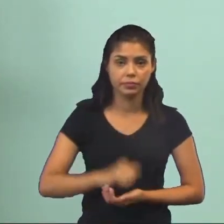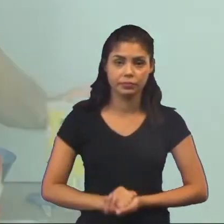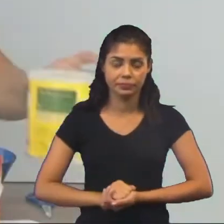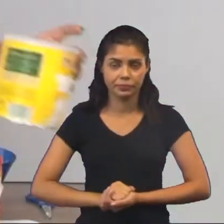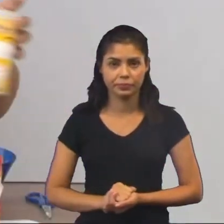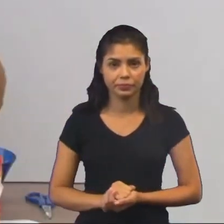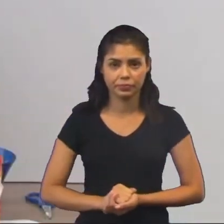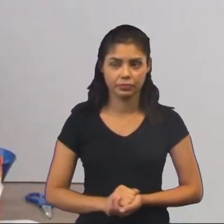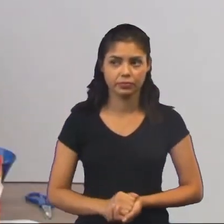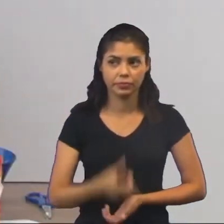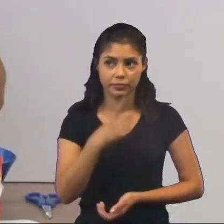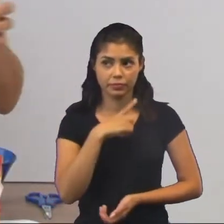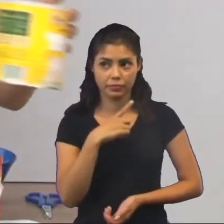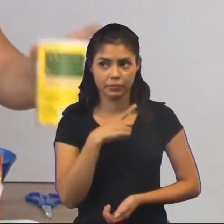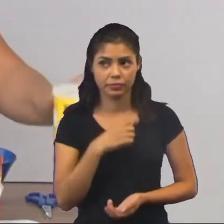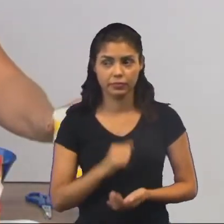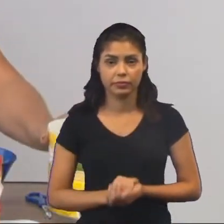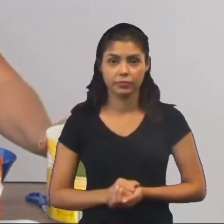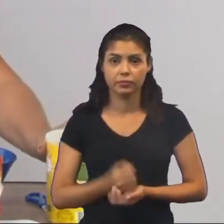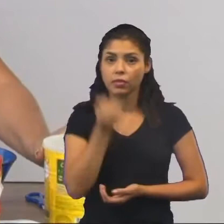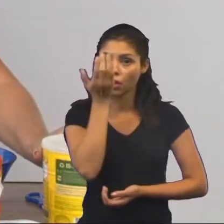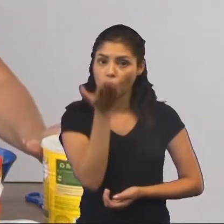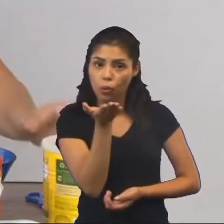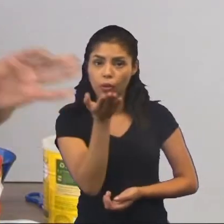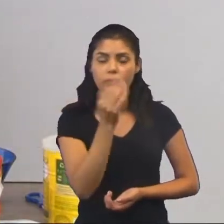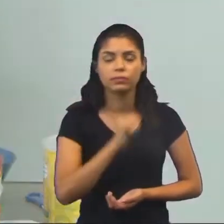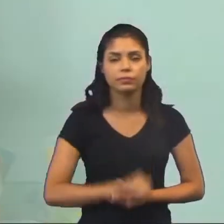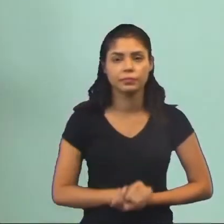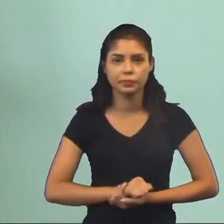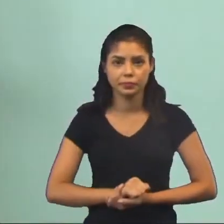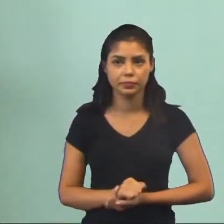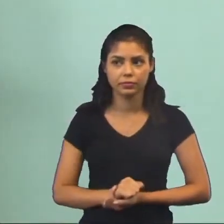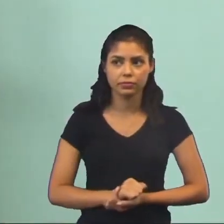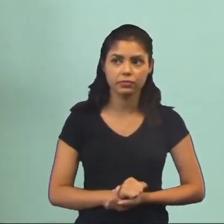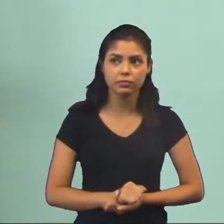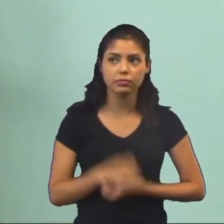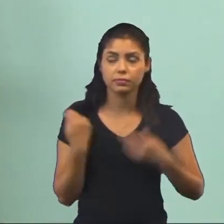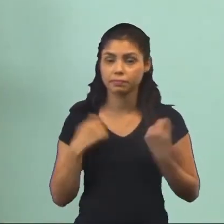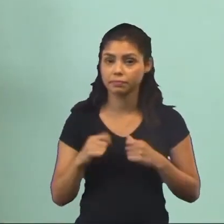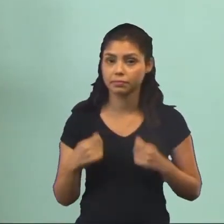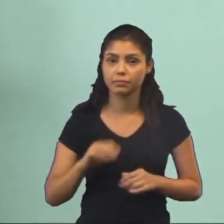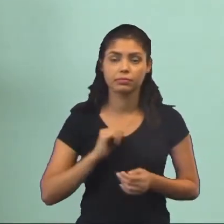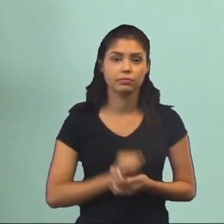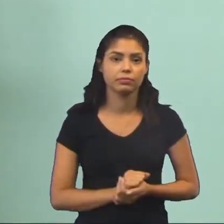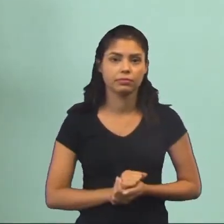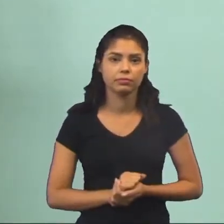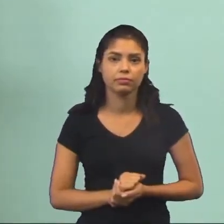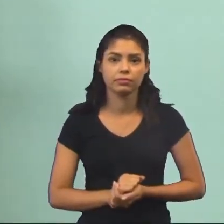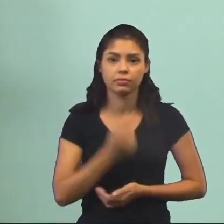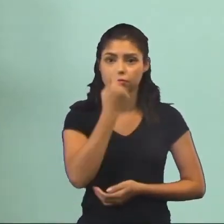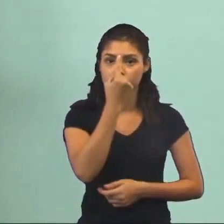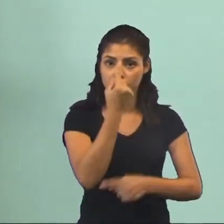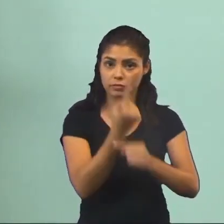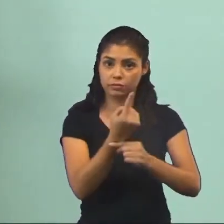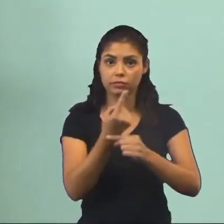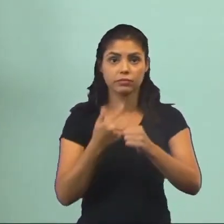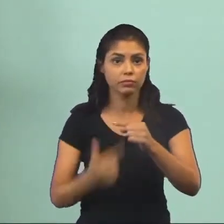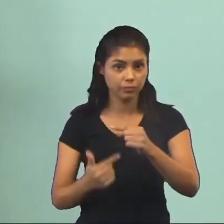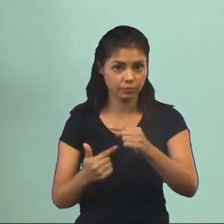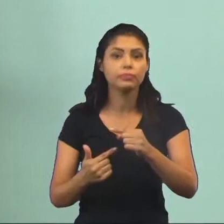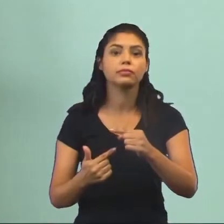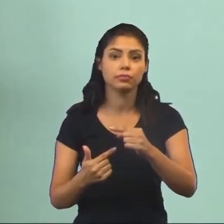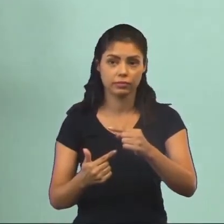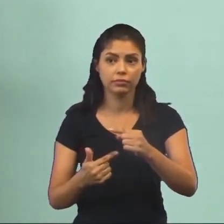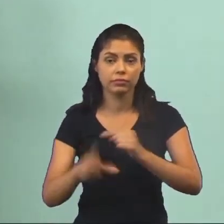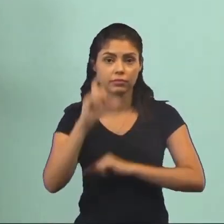em pó. Aqui nós temos o leite em pó. Nós vamos precisar de meia caixa de leite